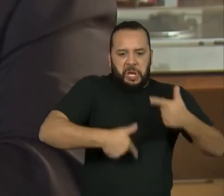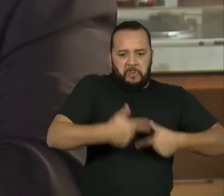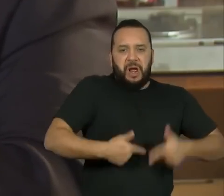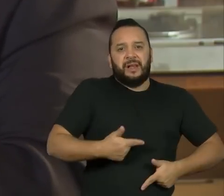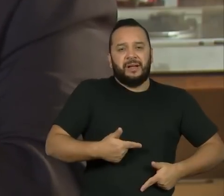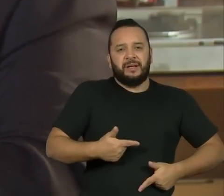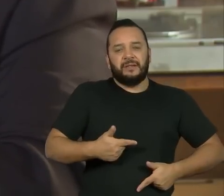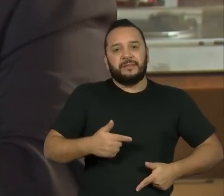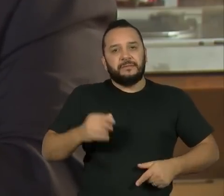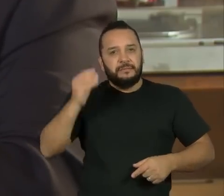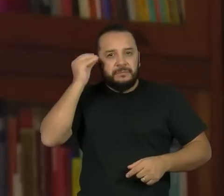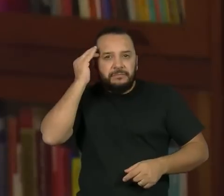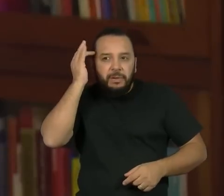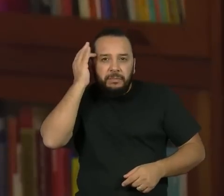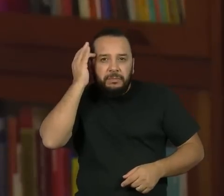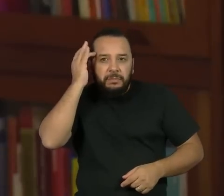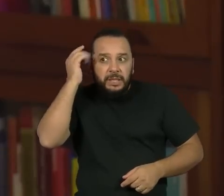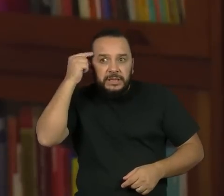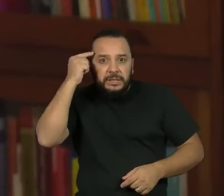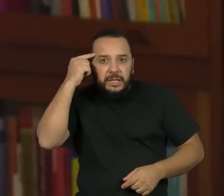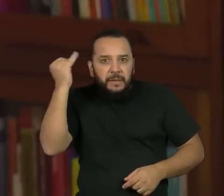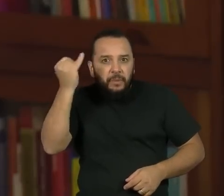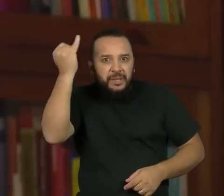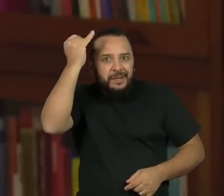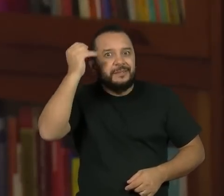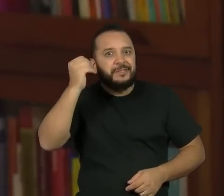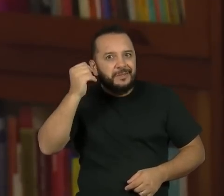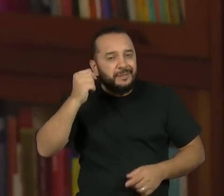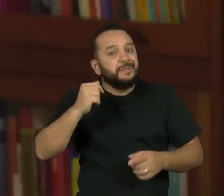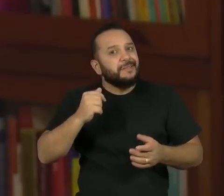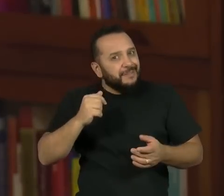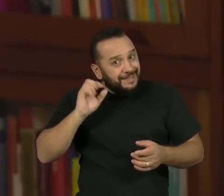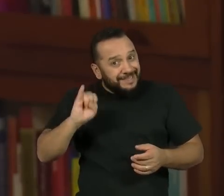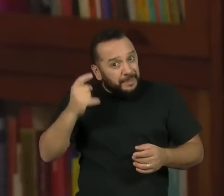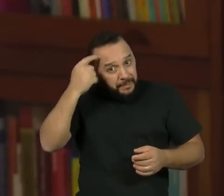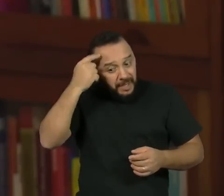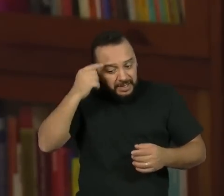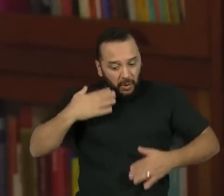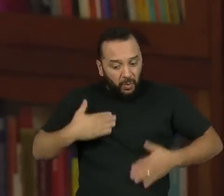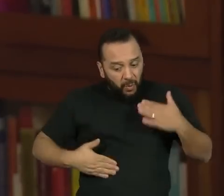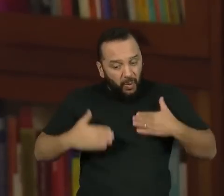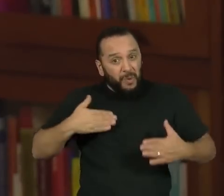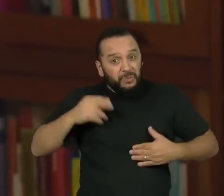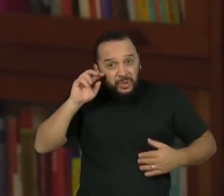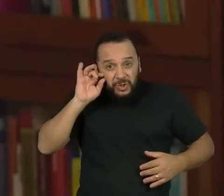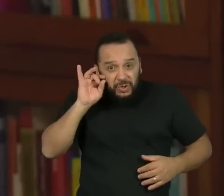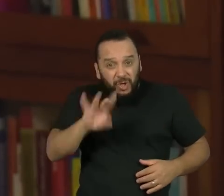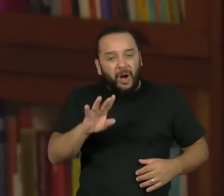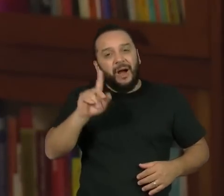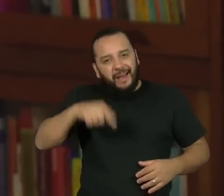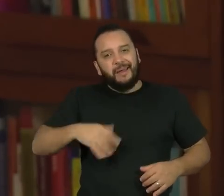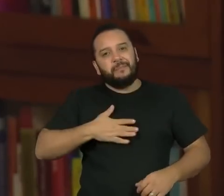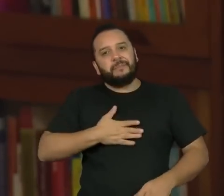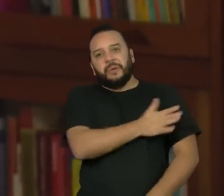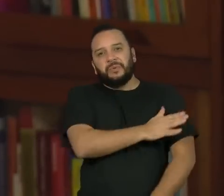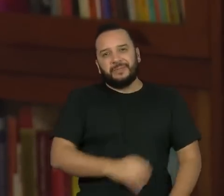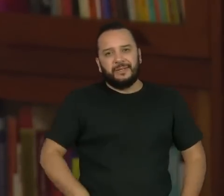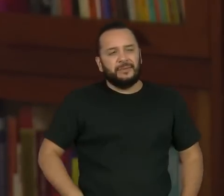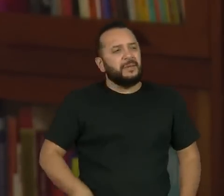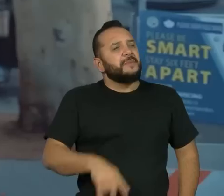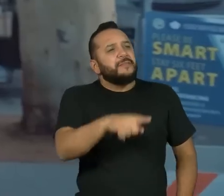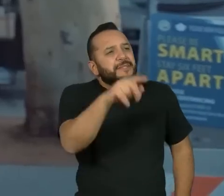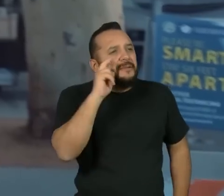que o preconceito é forte. Você olha o velho como uma pessoa que já passou